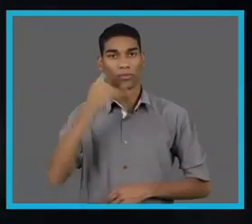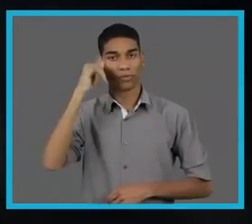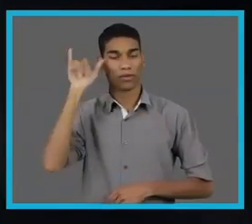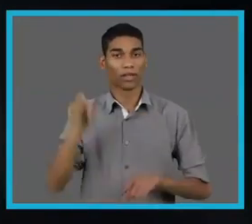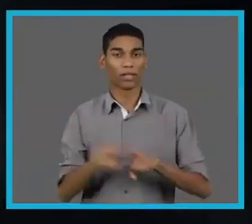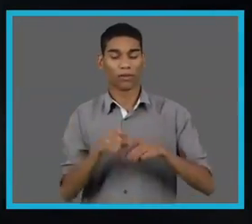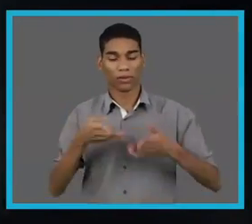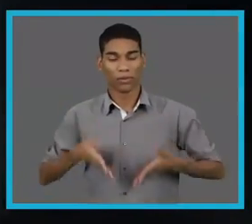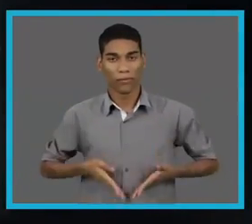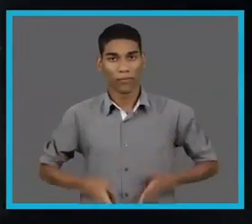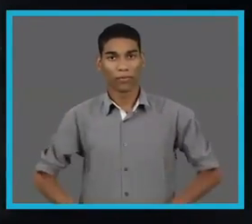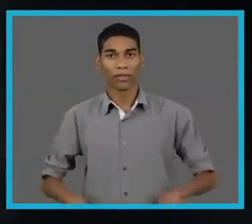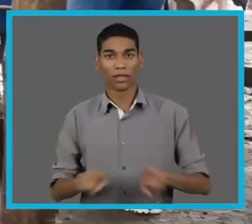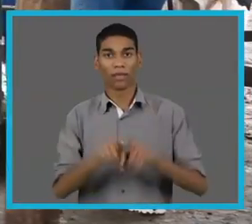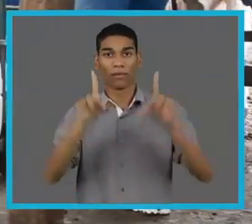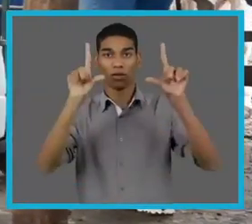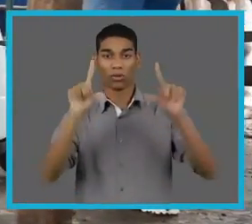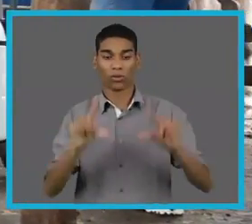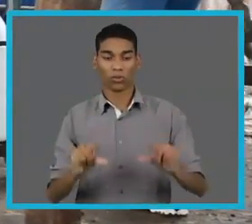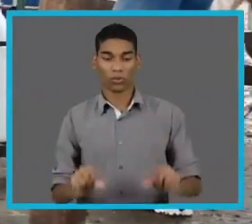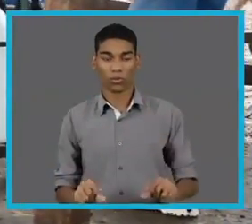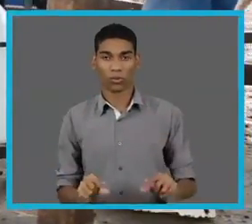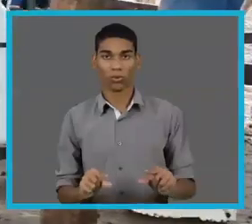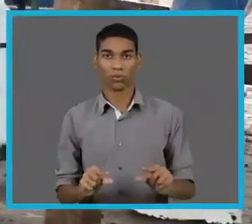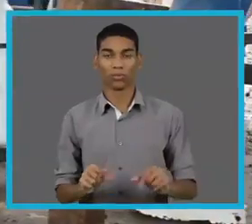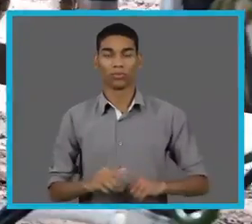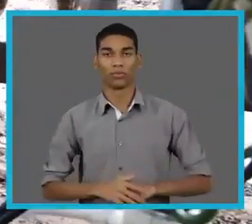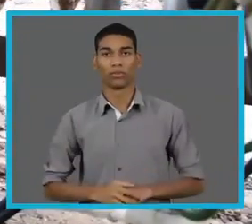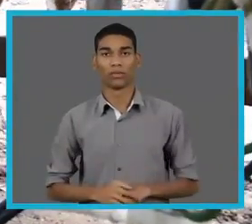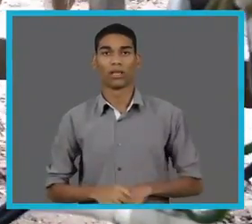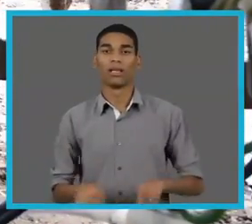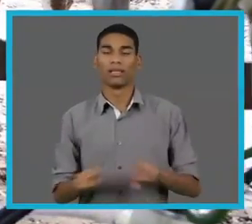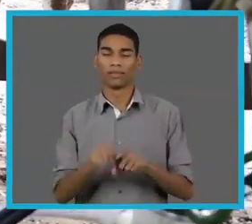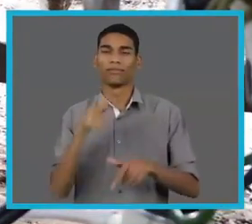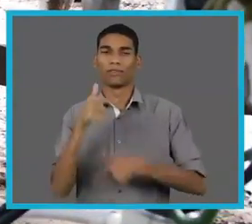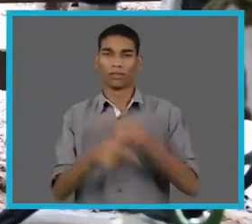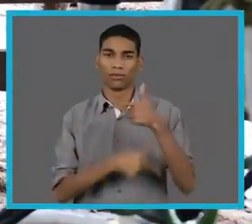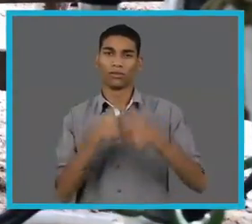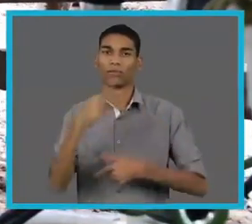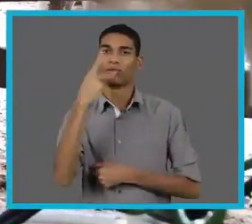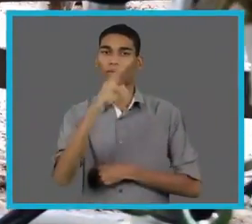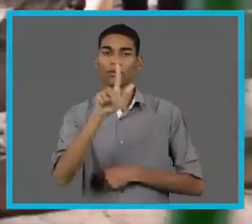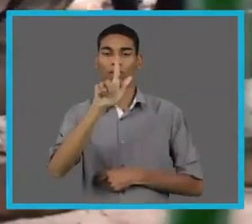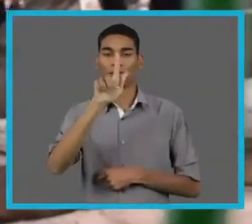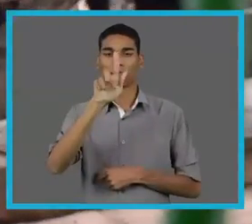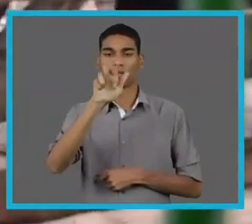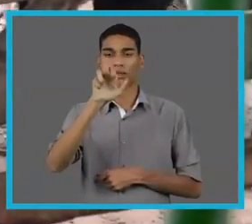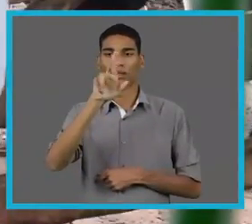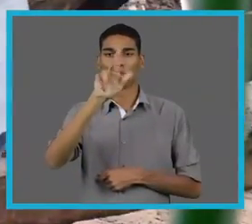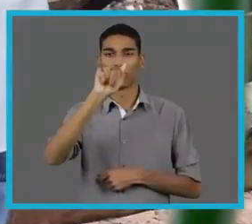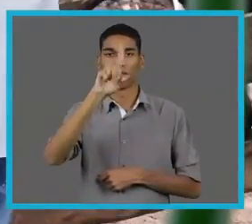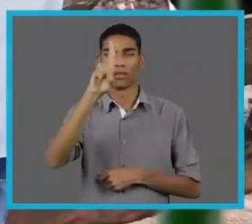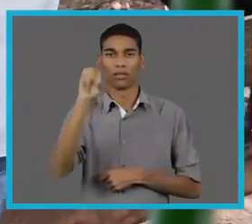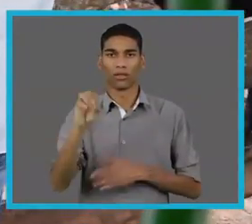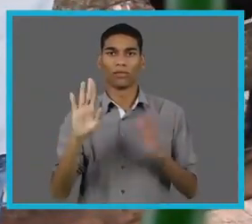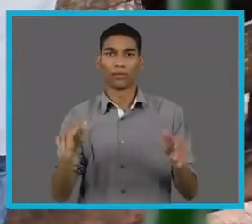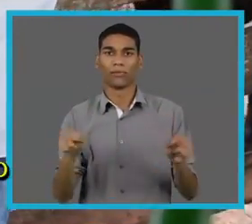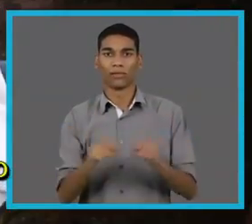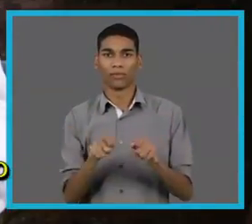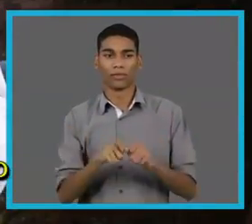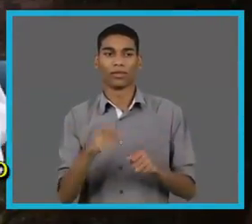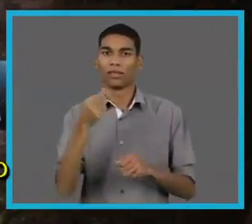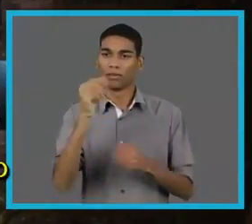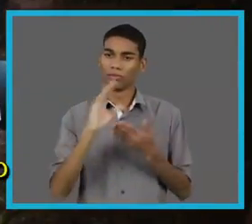gestantes e de nascimentos e reduzir o intervalo entre os partos. Um trabalho que o seu Geraldo já começa a